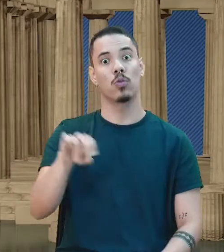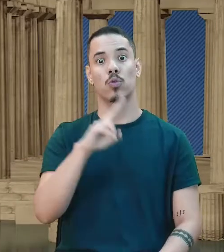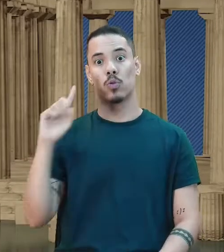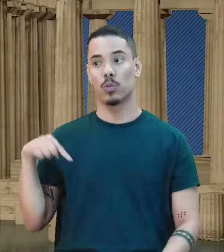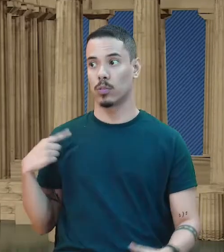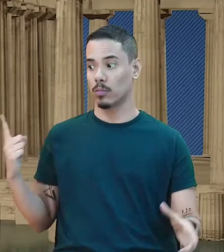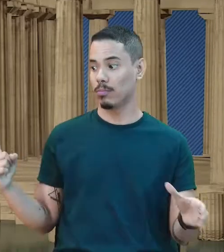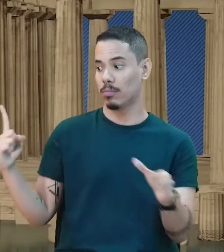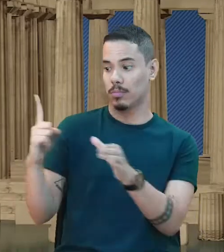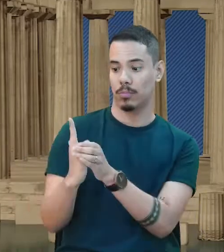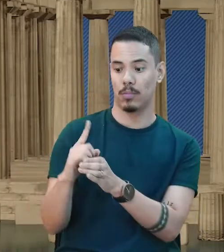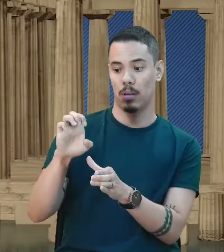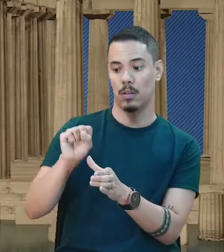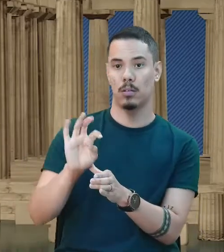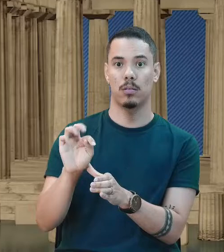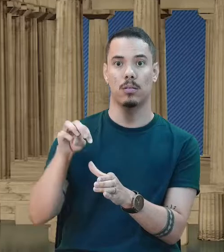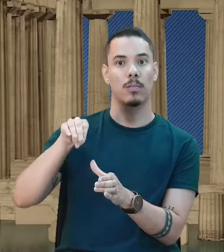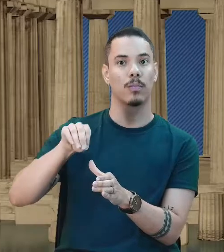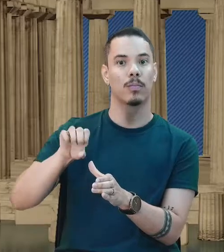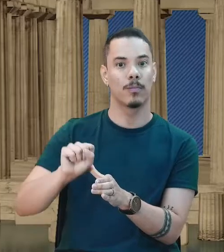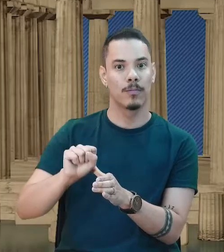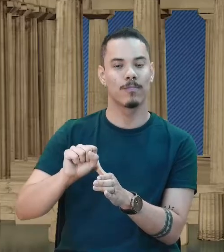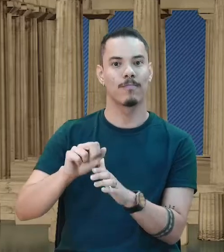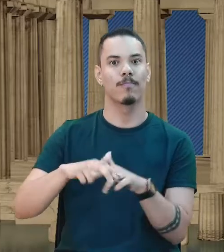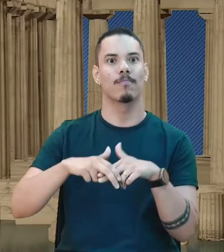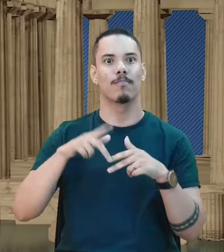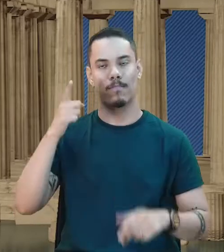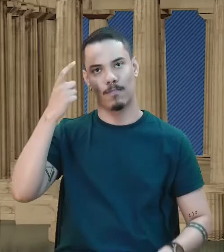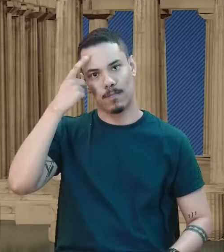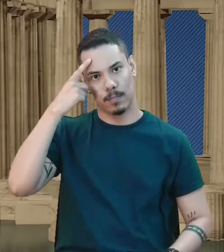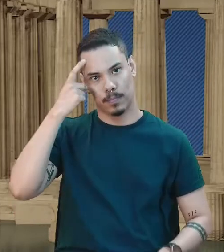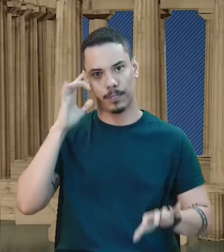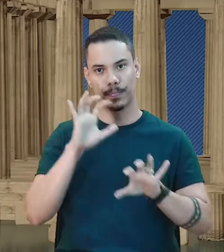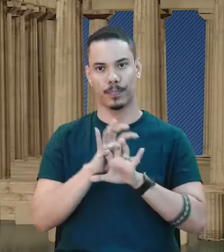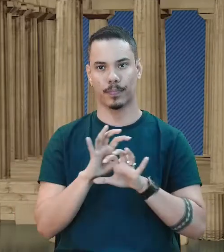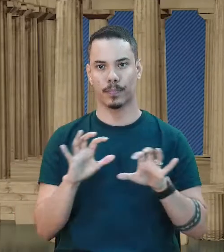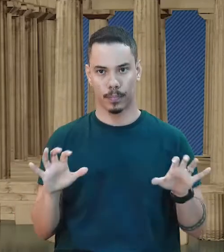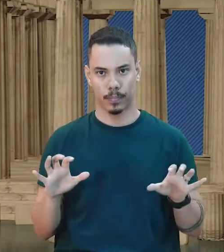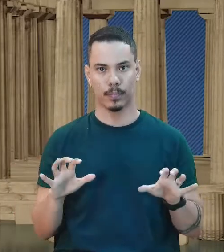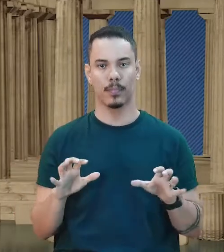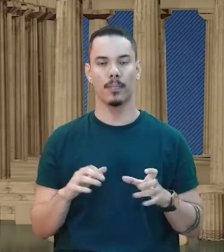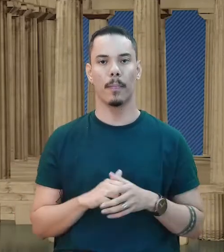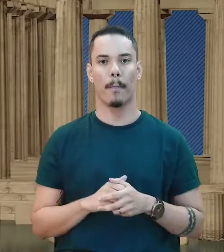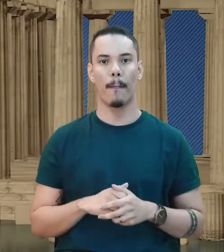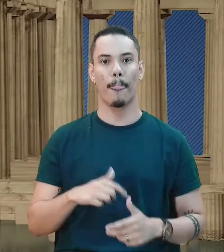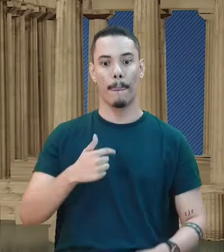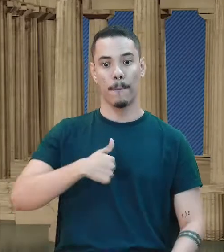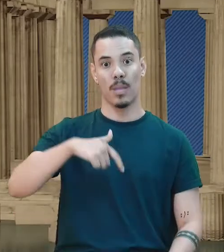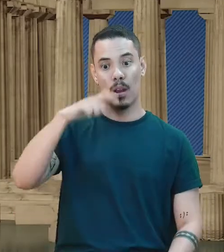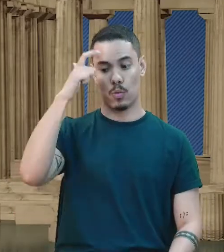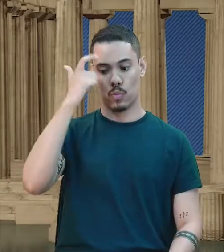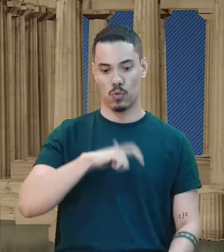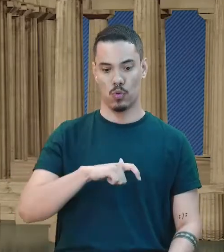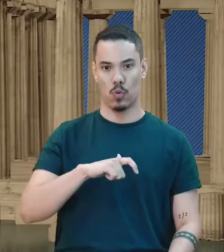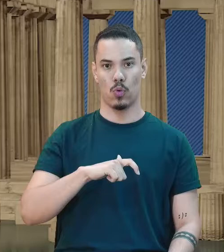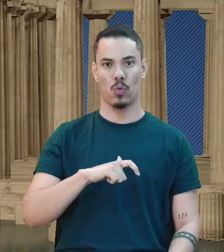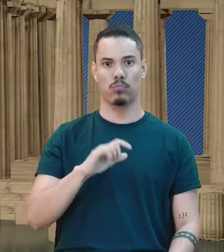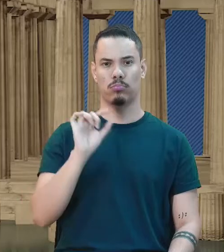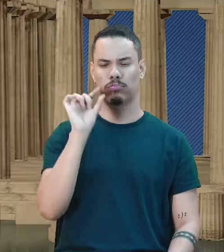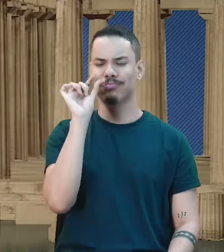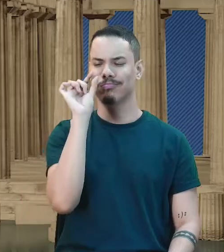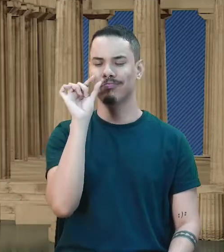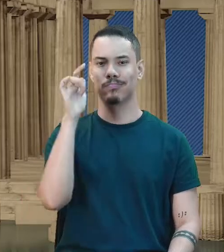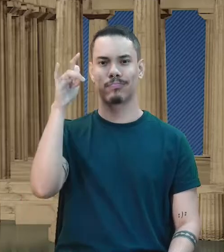universo? Então, os estoicos, eles pensavam da seguinte forma: eu sou uma pequena parte